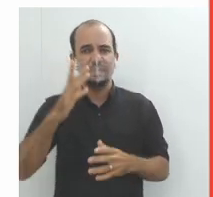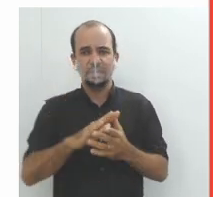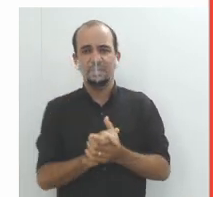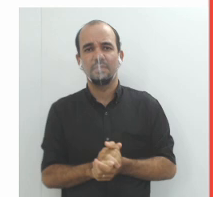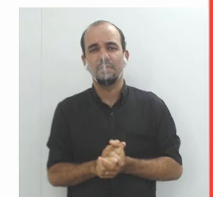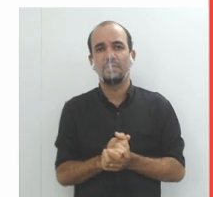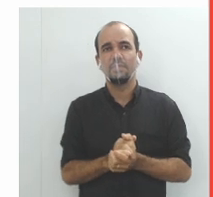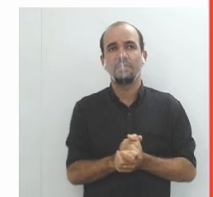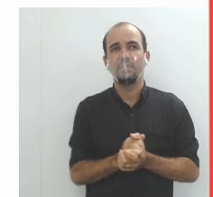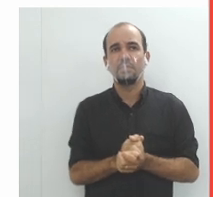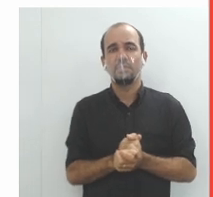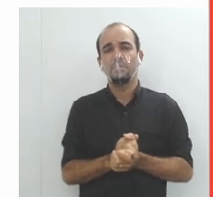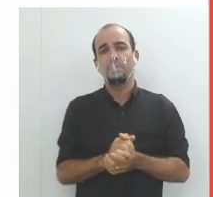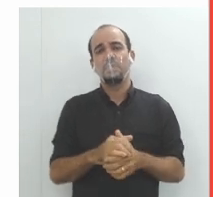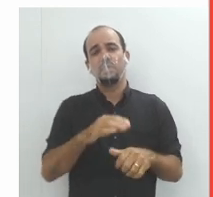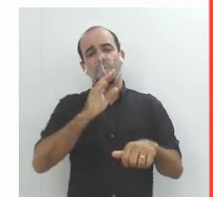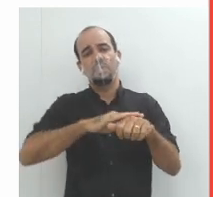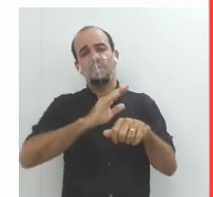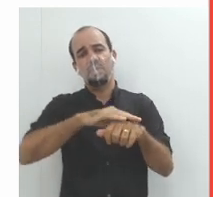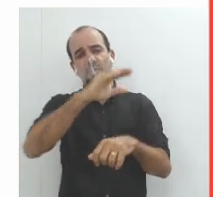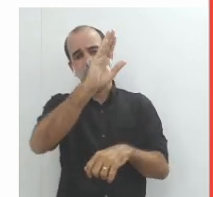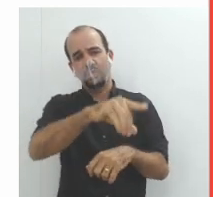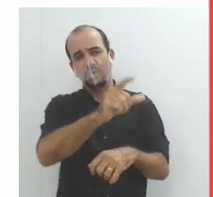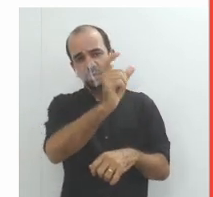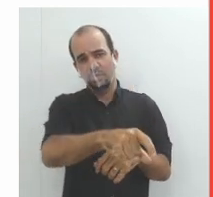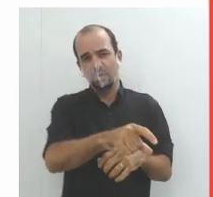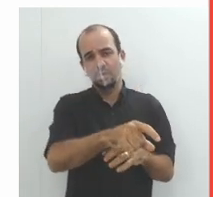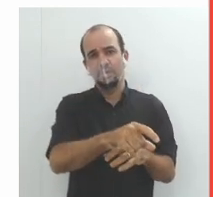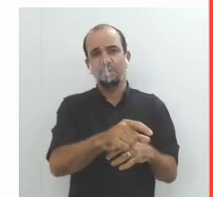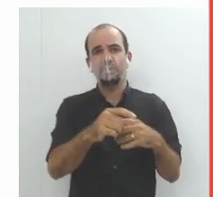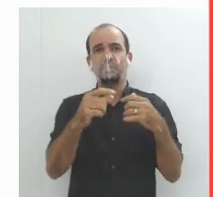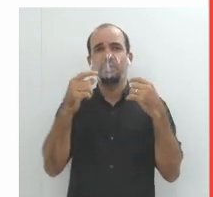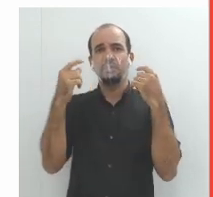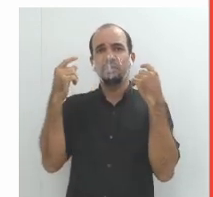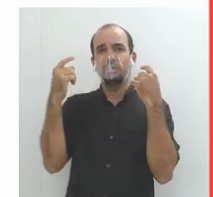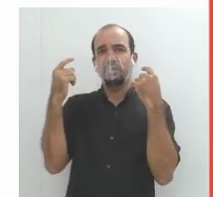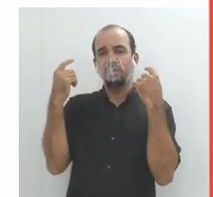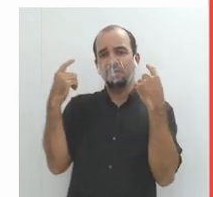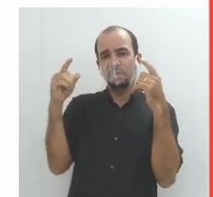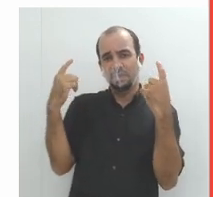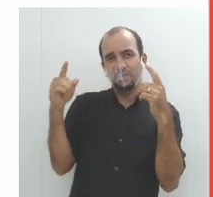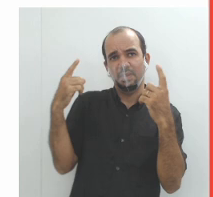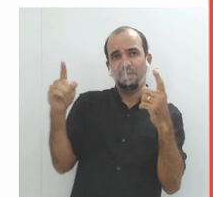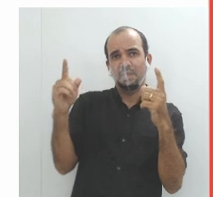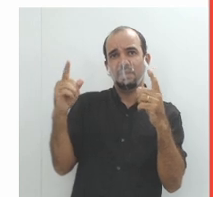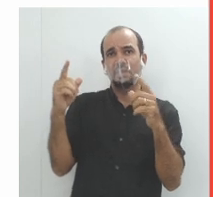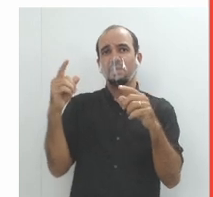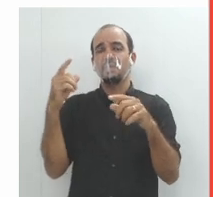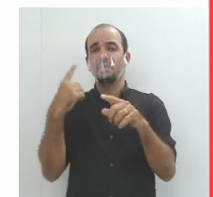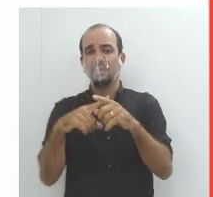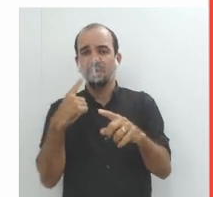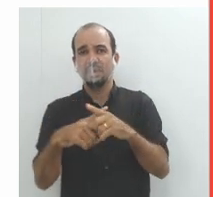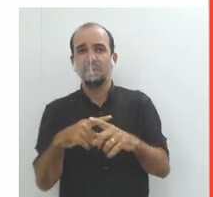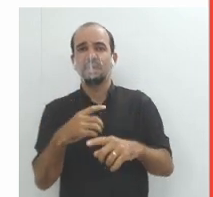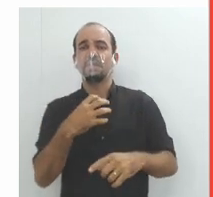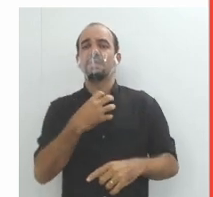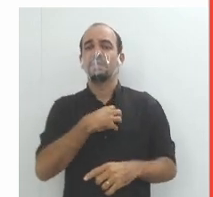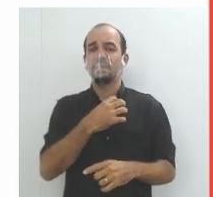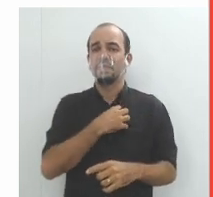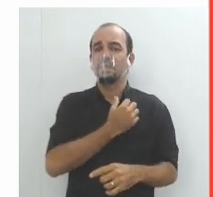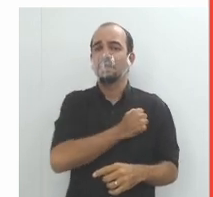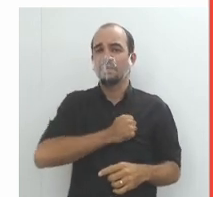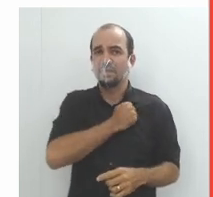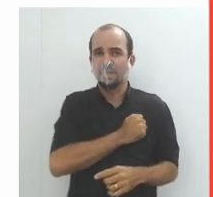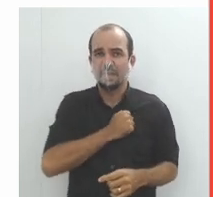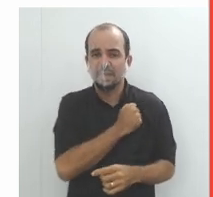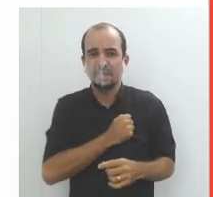Vamos lá. Ozzy se divertiu porque tenha sentido saudades de